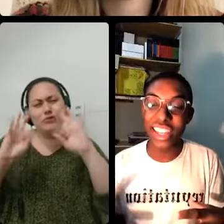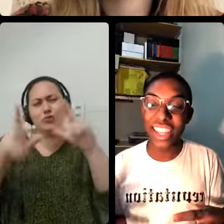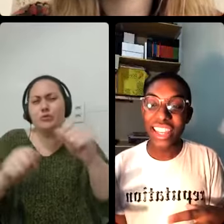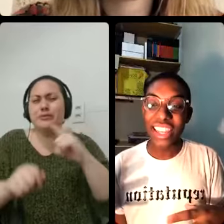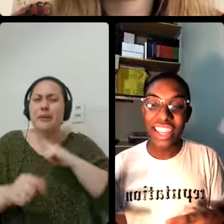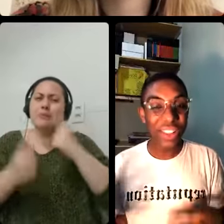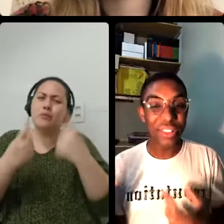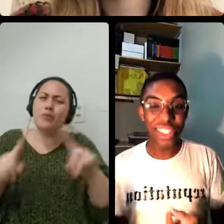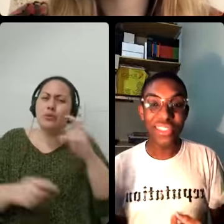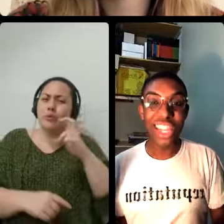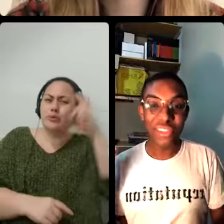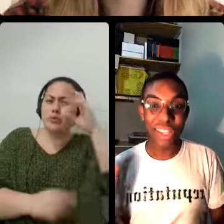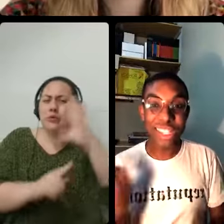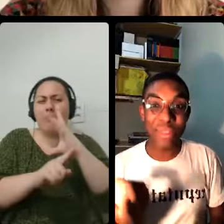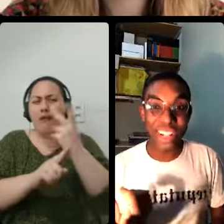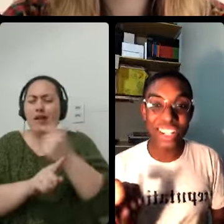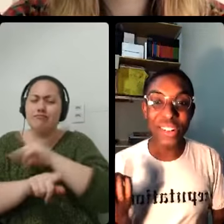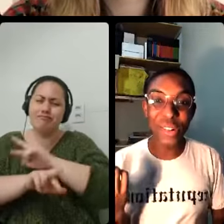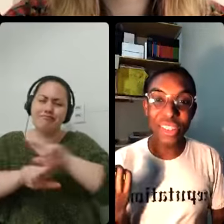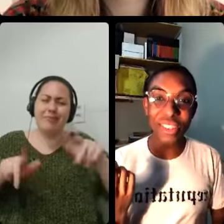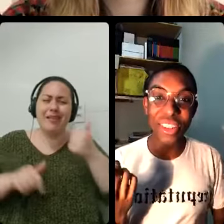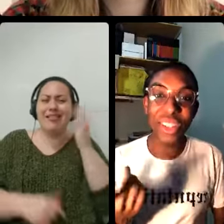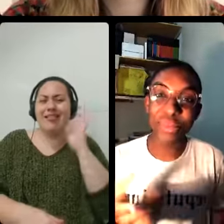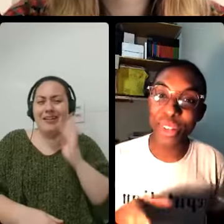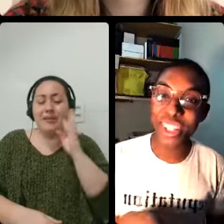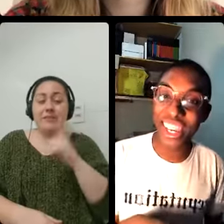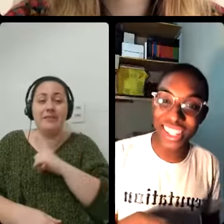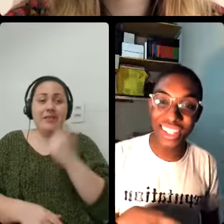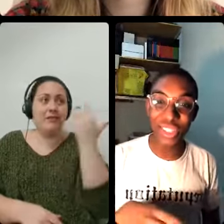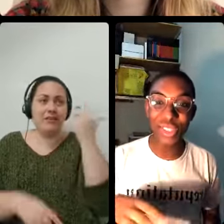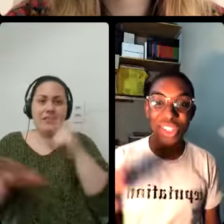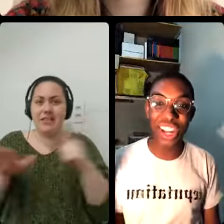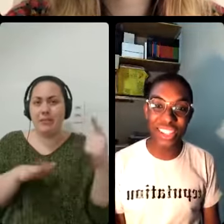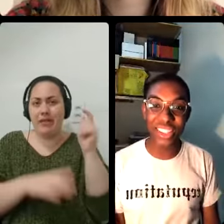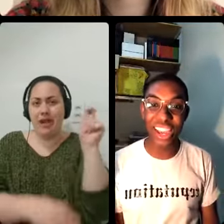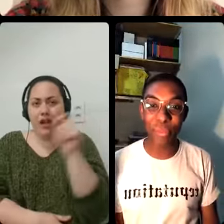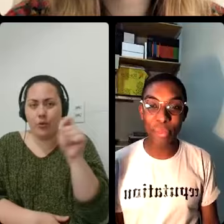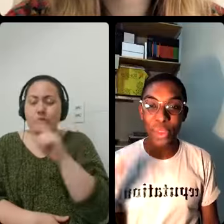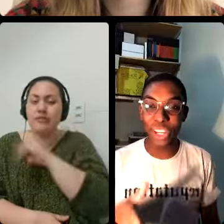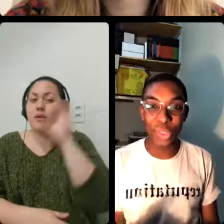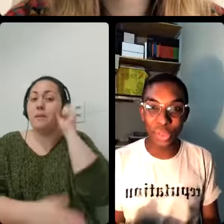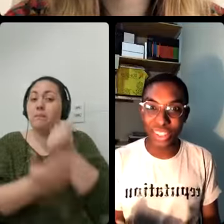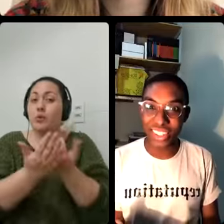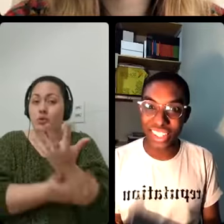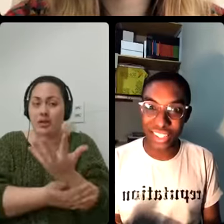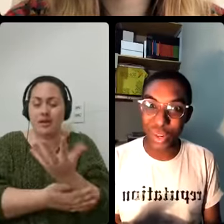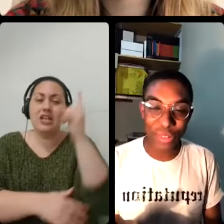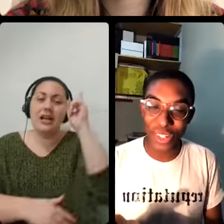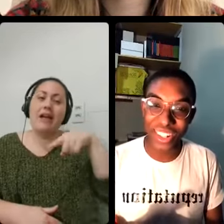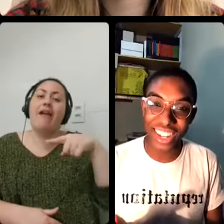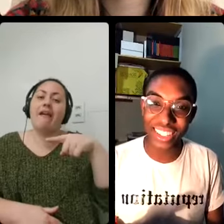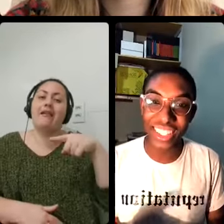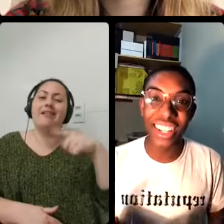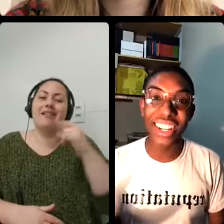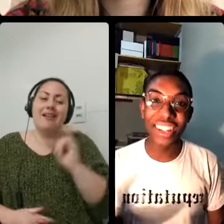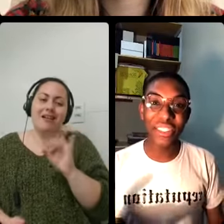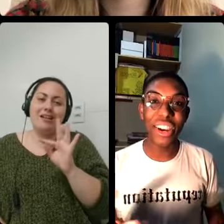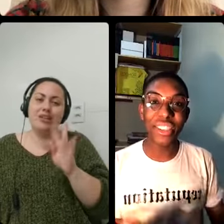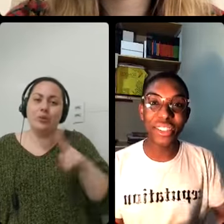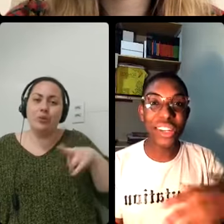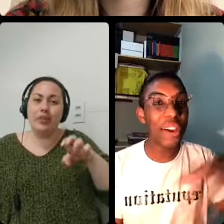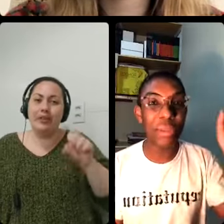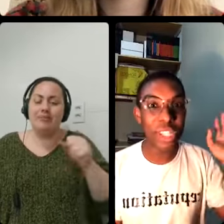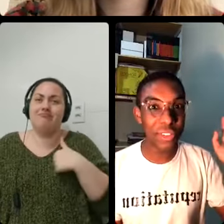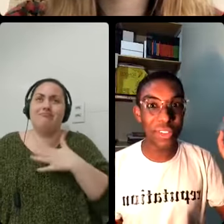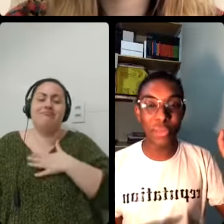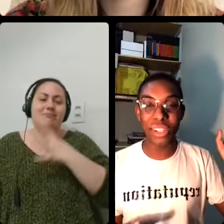divertida. Inclusive, teve uma semana de agosto que o nosso podcast entrou nos charts da Apple, do iTunes. A gente ficou muito chocado. Ficou entre